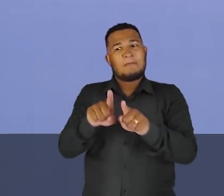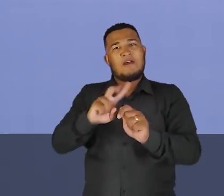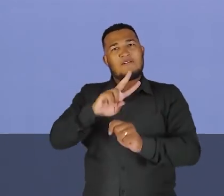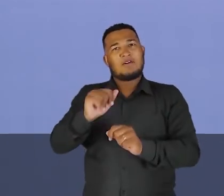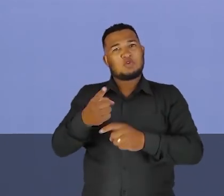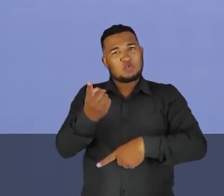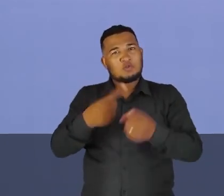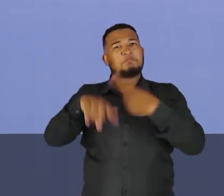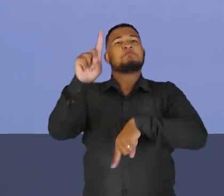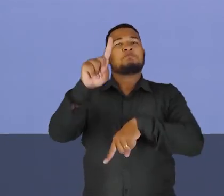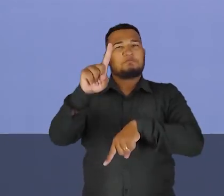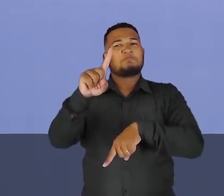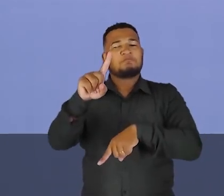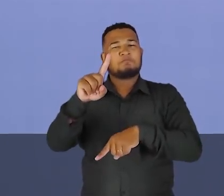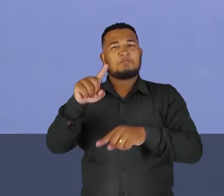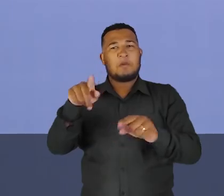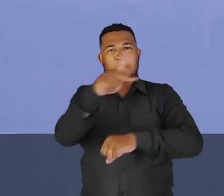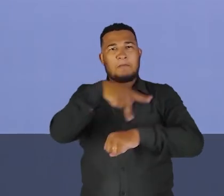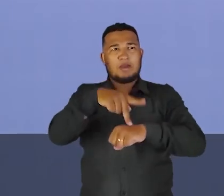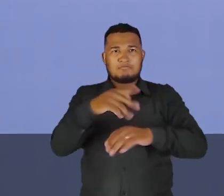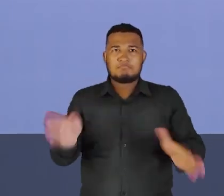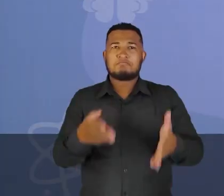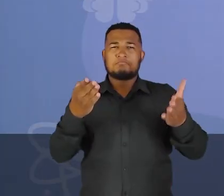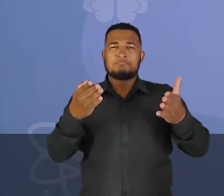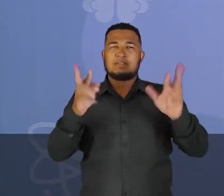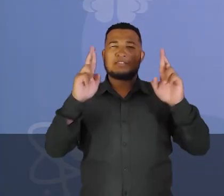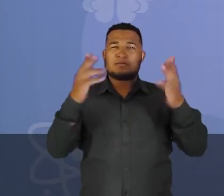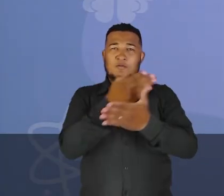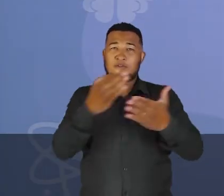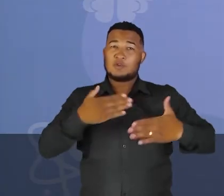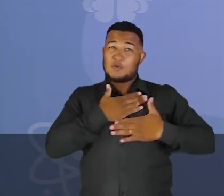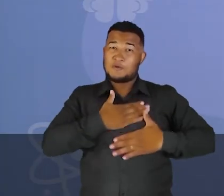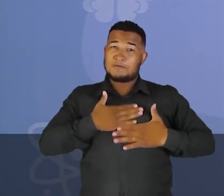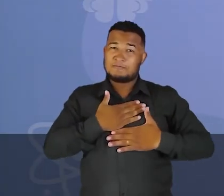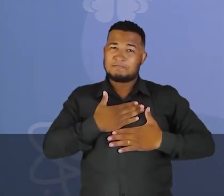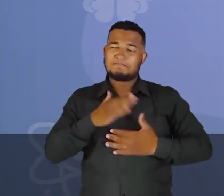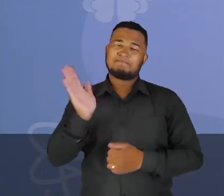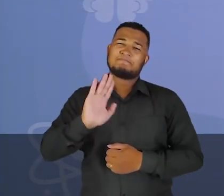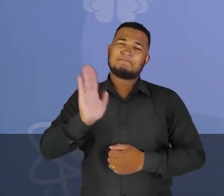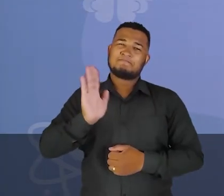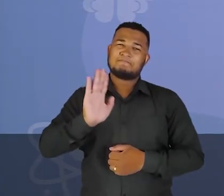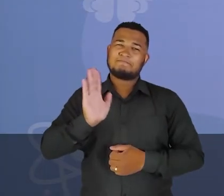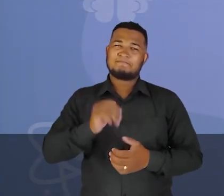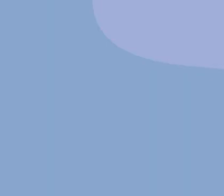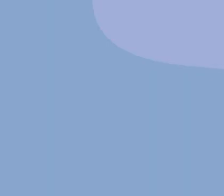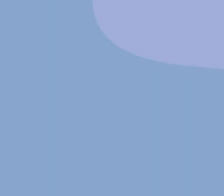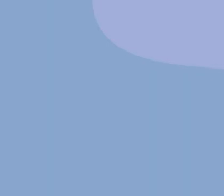sociedade e alavancam o nosso país, tá? Eu espero que vocês tenham gostado dessa aula. Até a próxima.